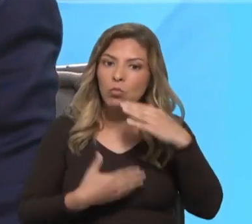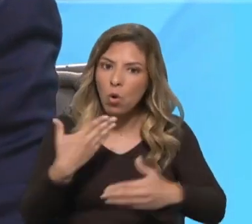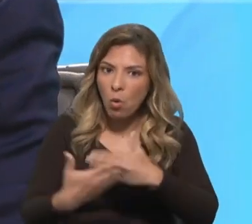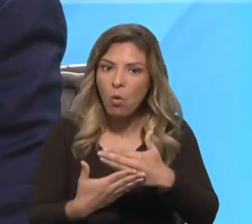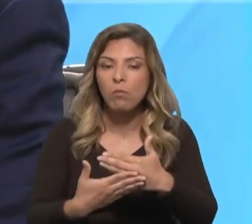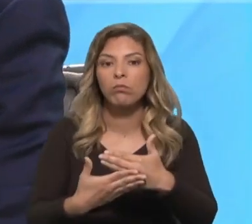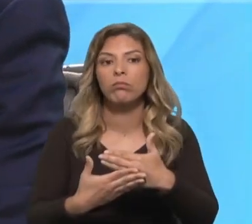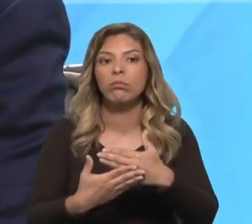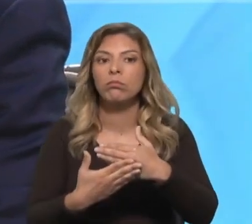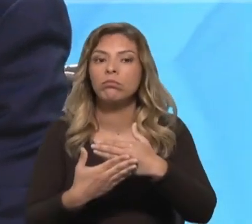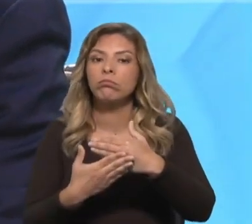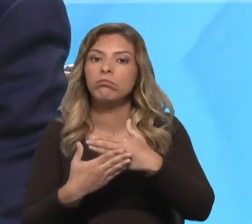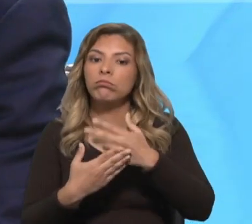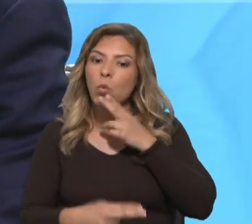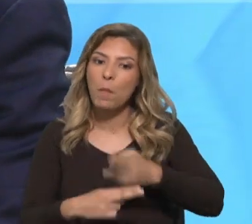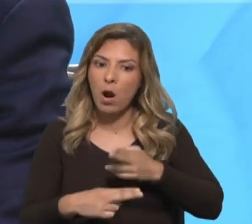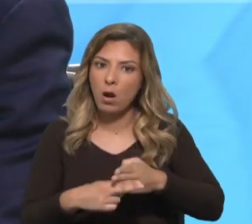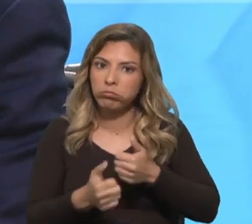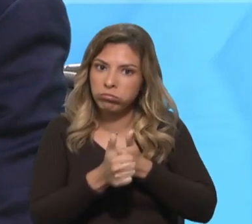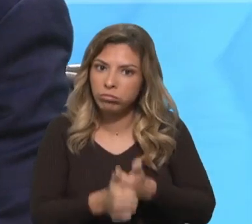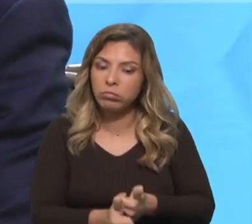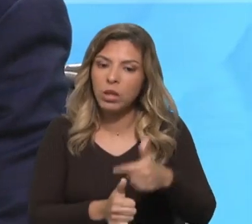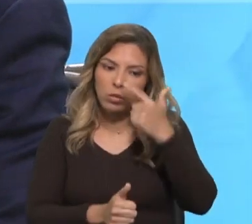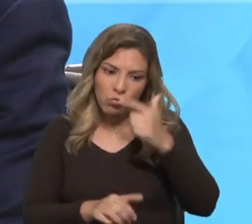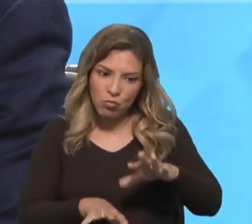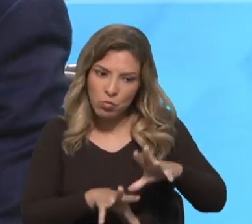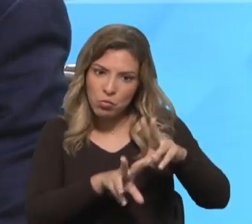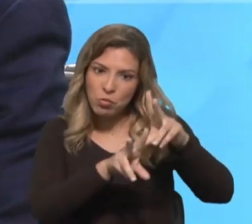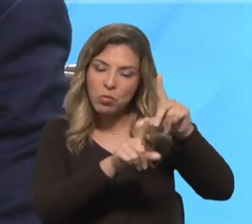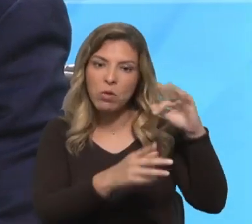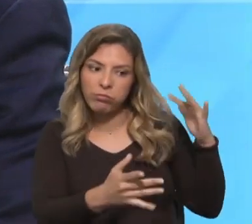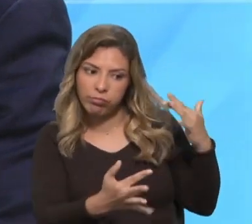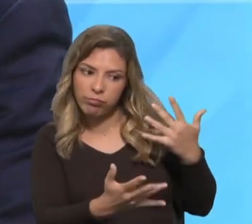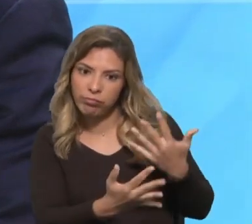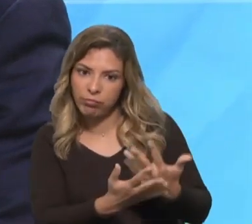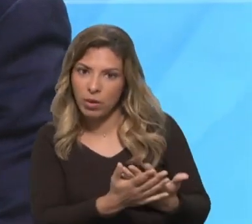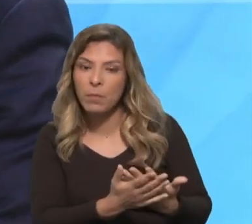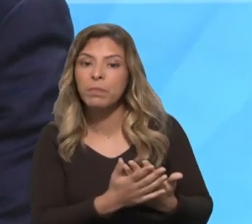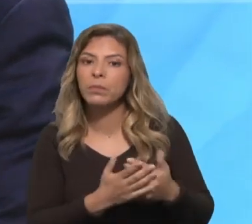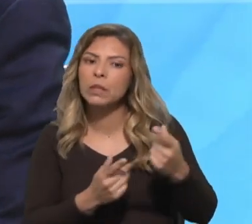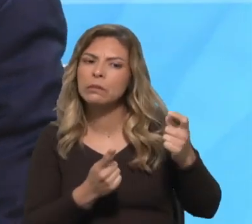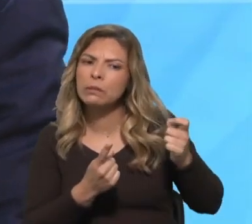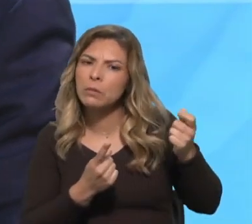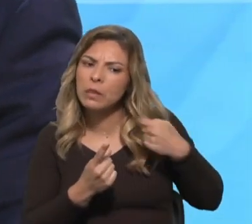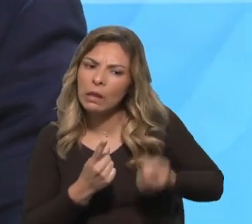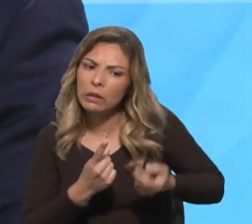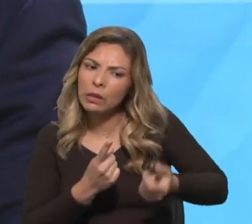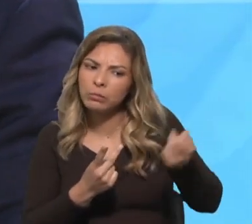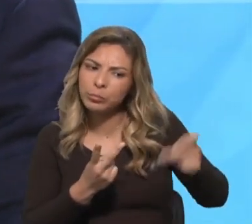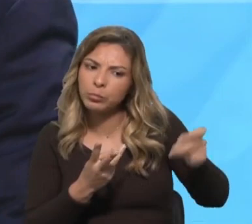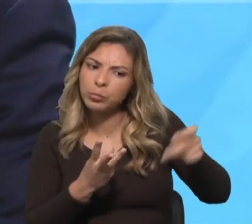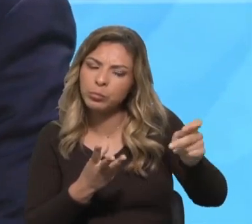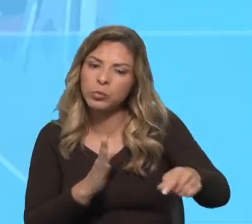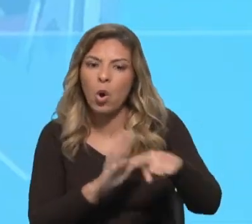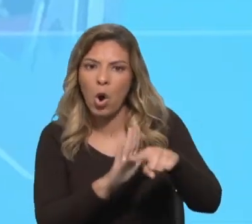é que vão sendo inseridas progressivamente, ao longo dos séculos, sucessivas normas. Por exemplo, só no